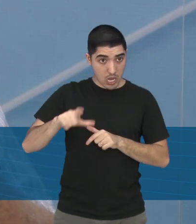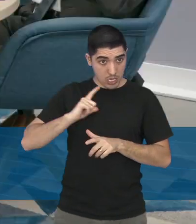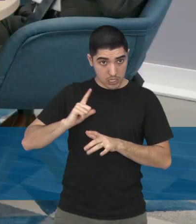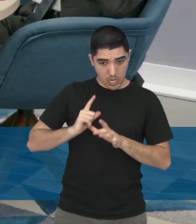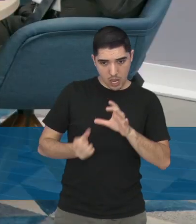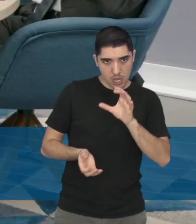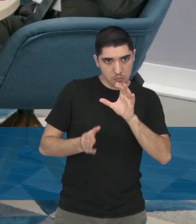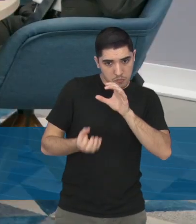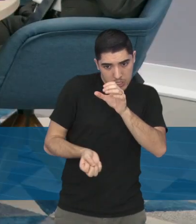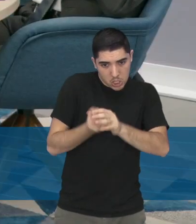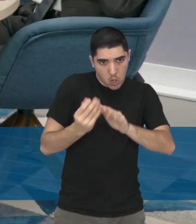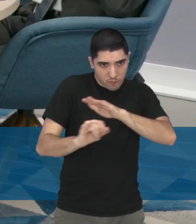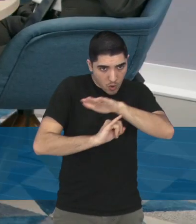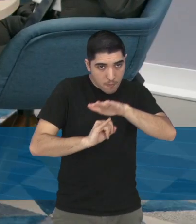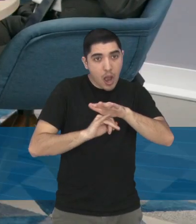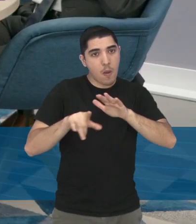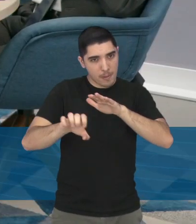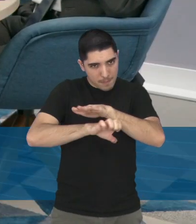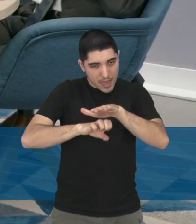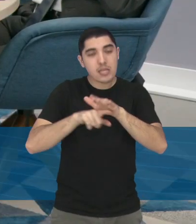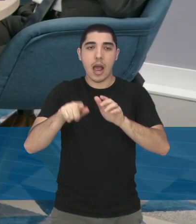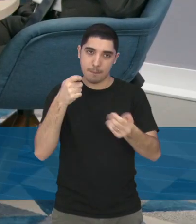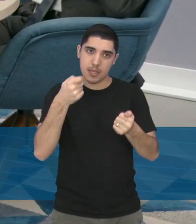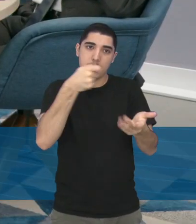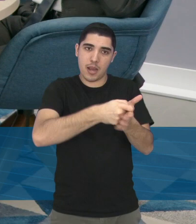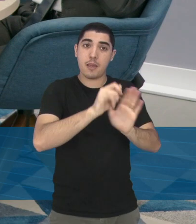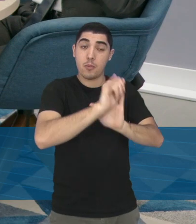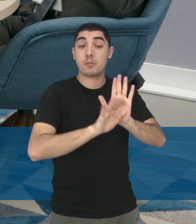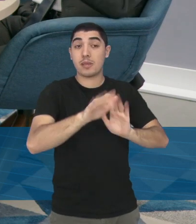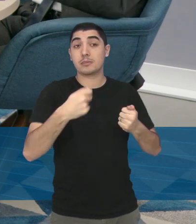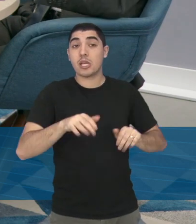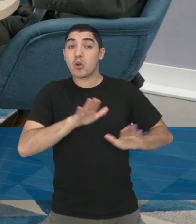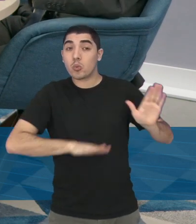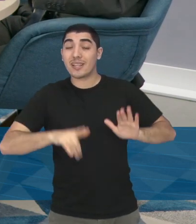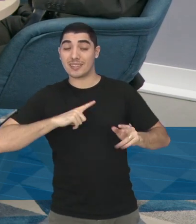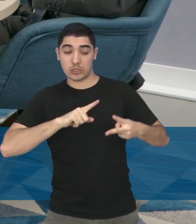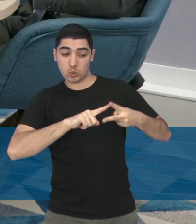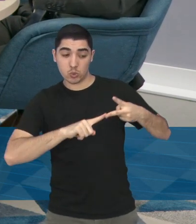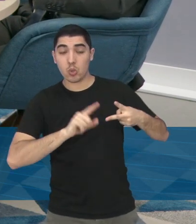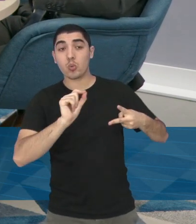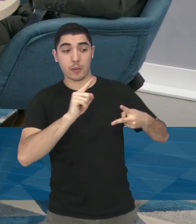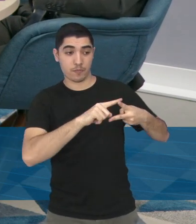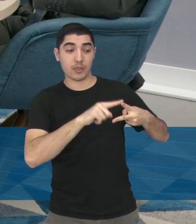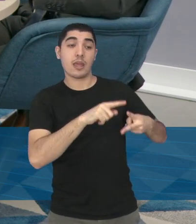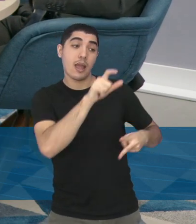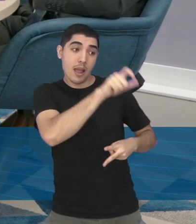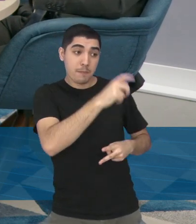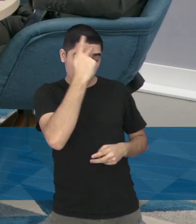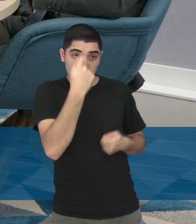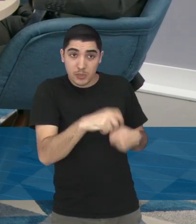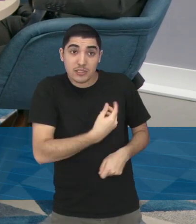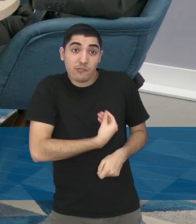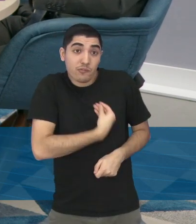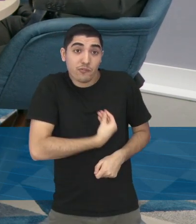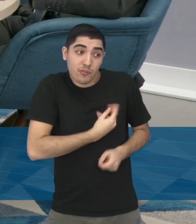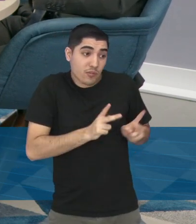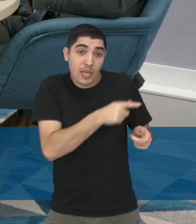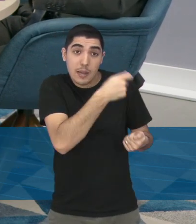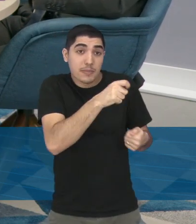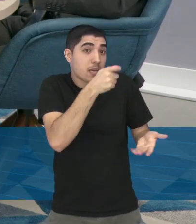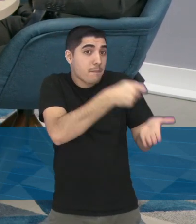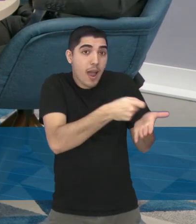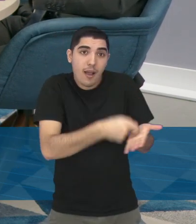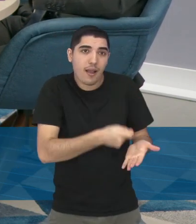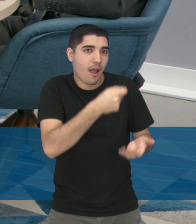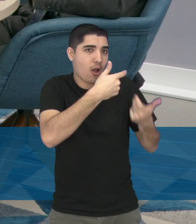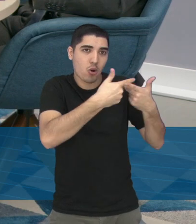Uhum. Tá? O que a gente tem que tomar cuidado é que é o seguinte, que a gente tem duas questões muito importantes. Uma é a sobrevivência, que a pessoa tem que pagar a